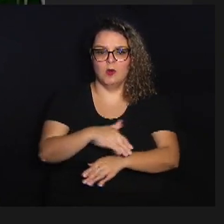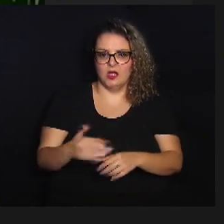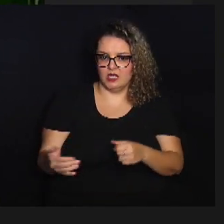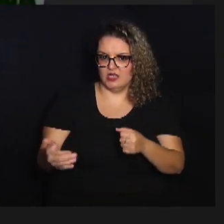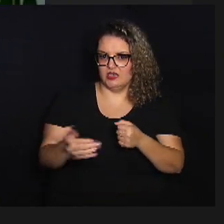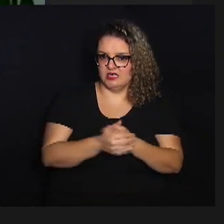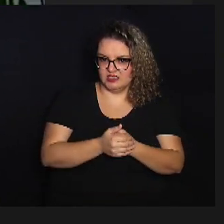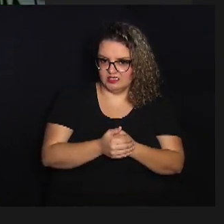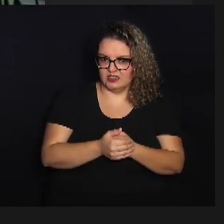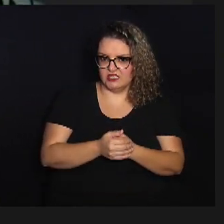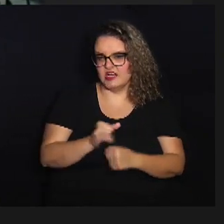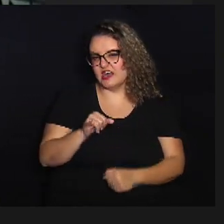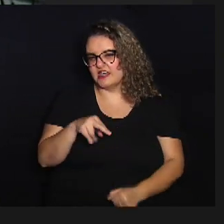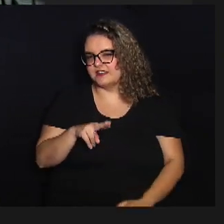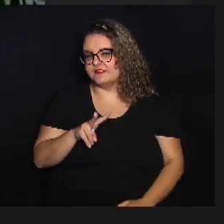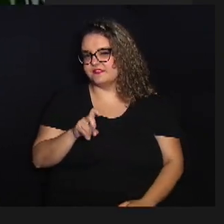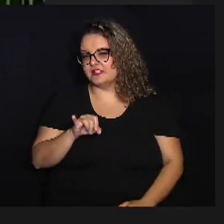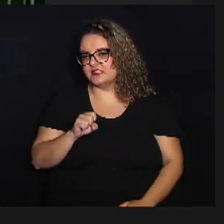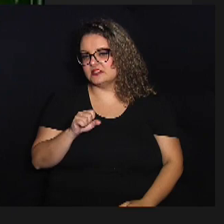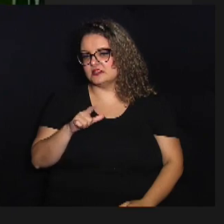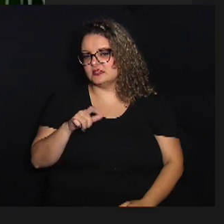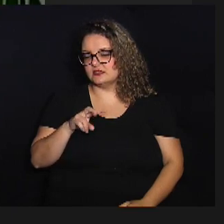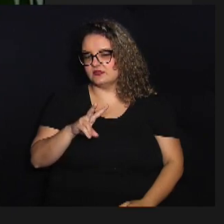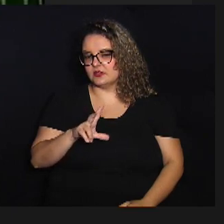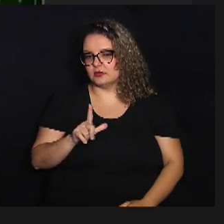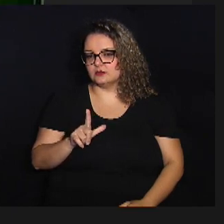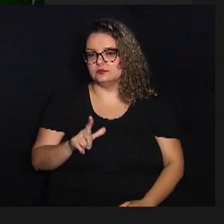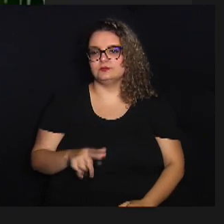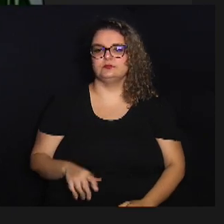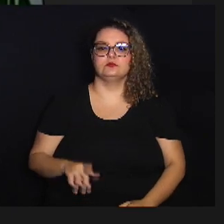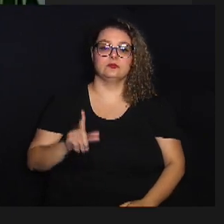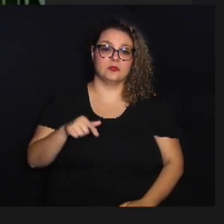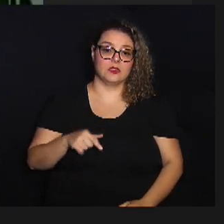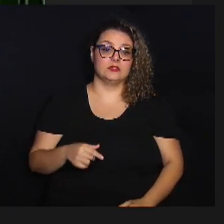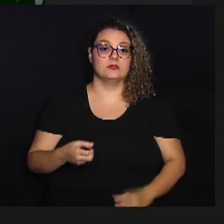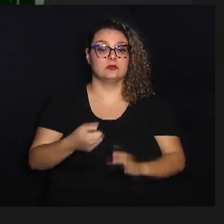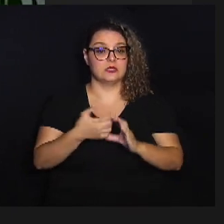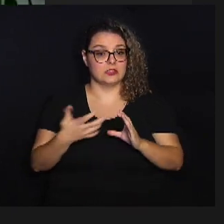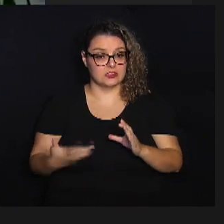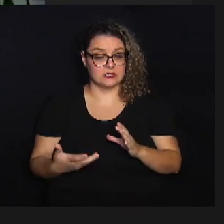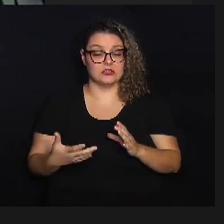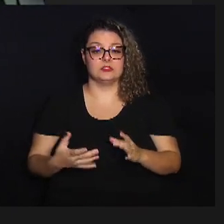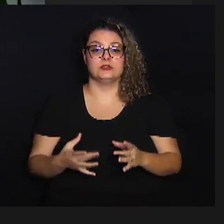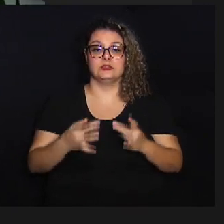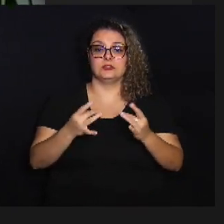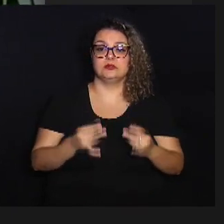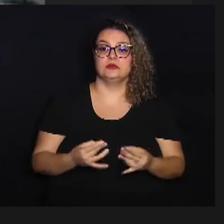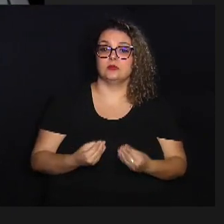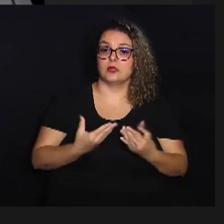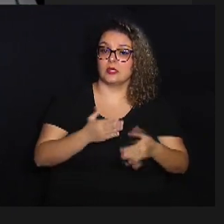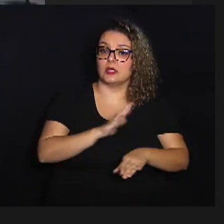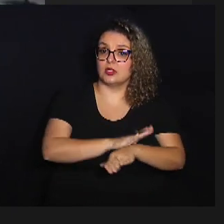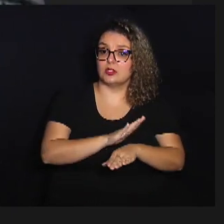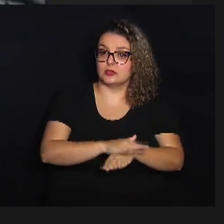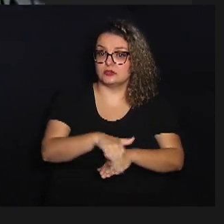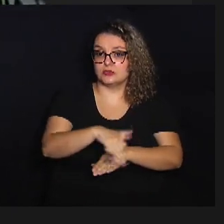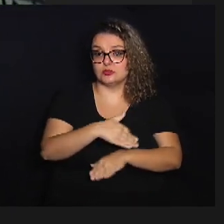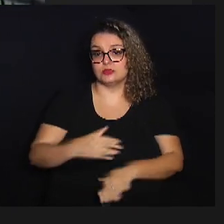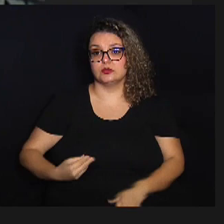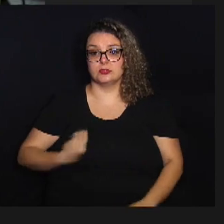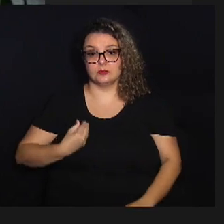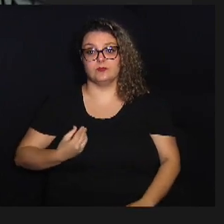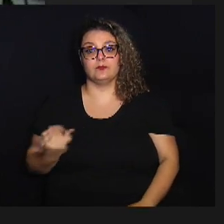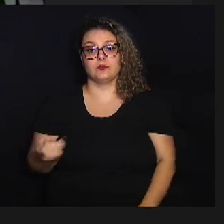né, que é a Política Nacional para a População em Situação de Rua. É importante que os municípios e os estados aderem a essa política